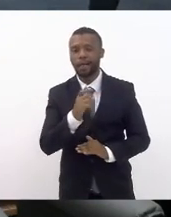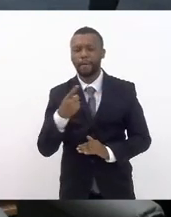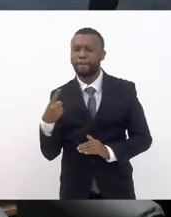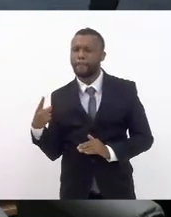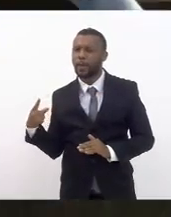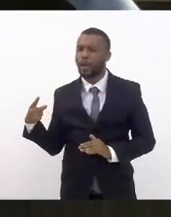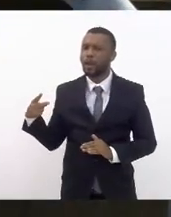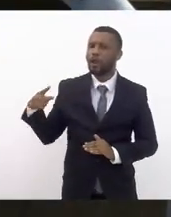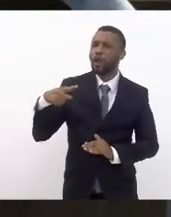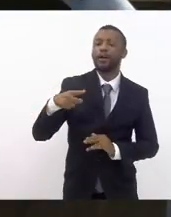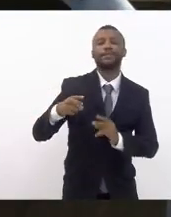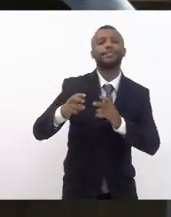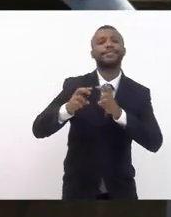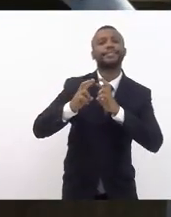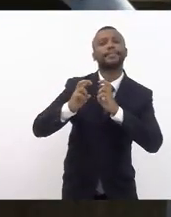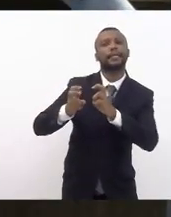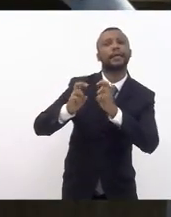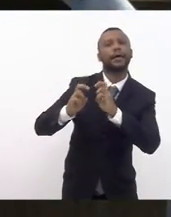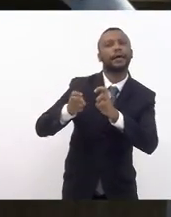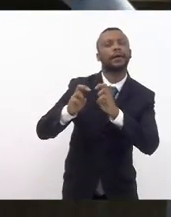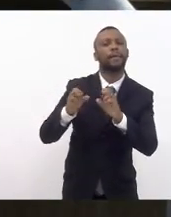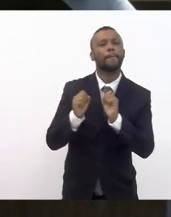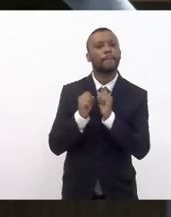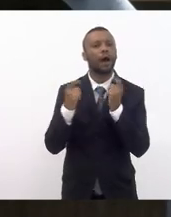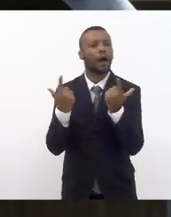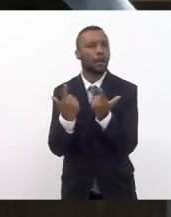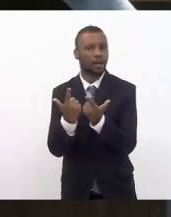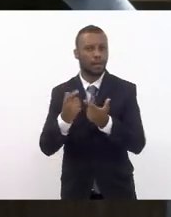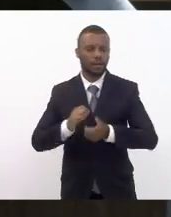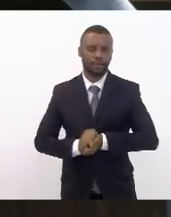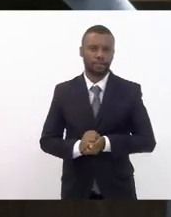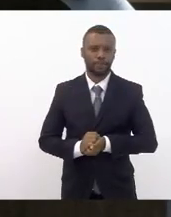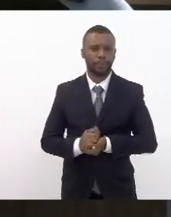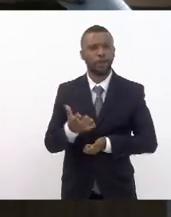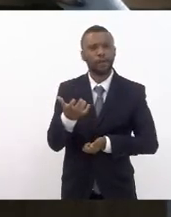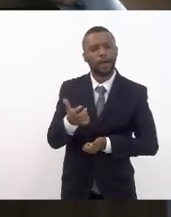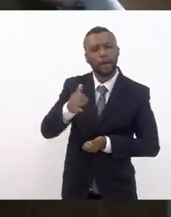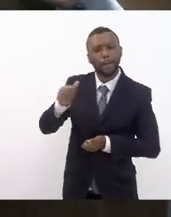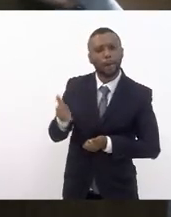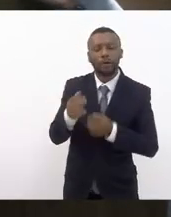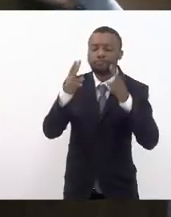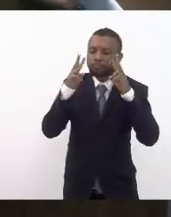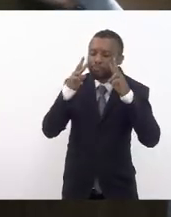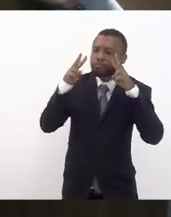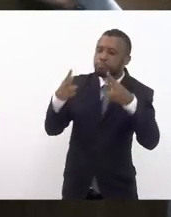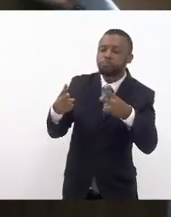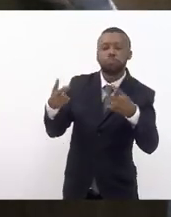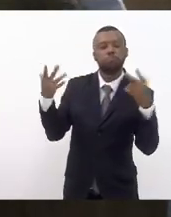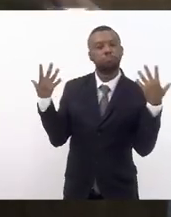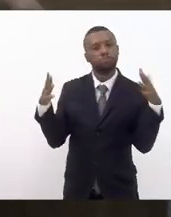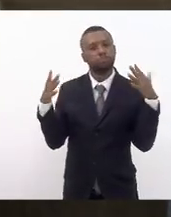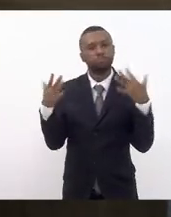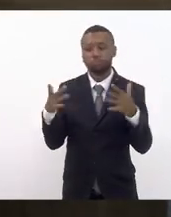para a Assembleia Legislativa. Quero fazer um reconhecimento nessa tarde, senhor presidente. Deputada